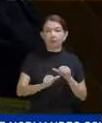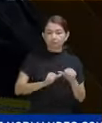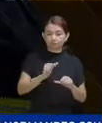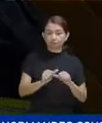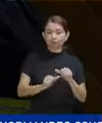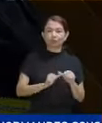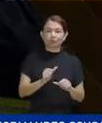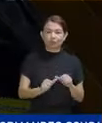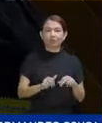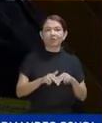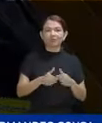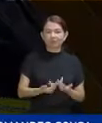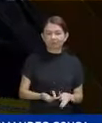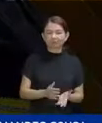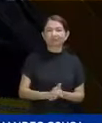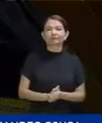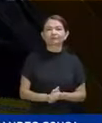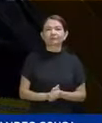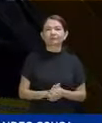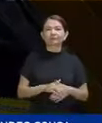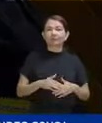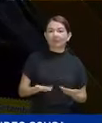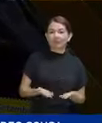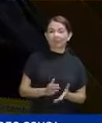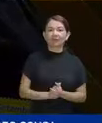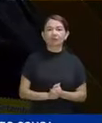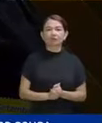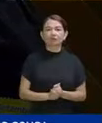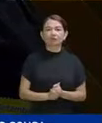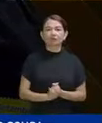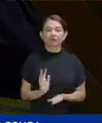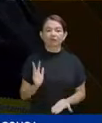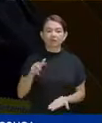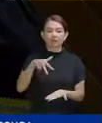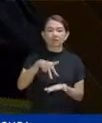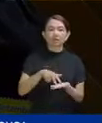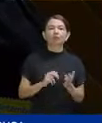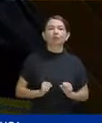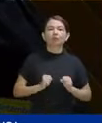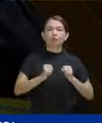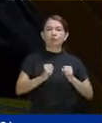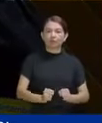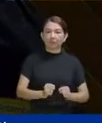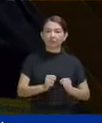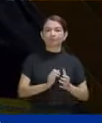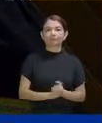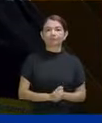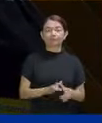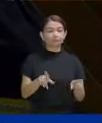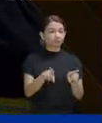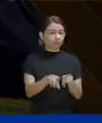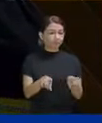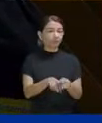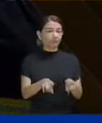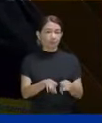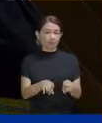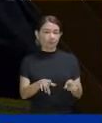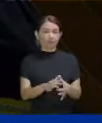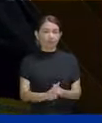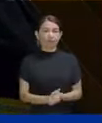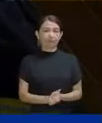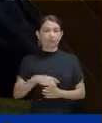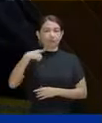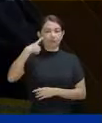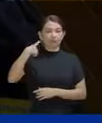renúncia, automaticamente houve a outorga de poderes no instrumento de representação e ainda que